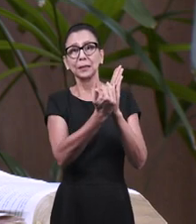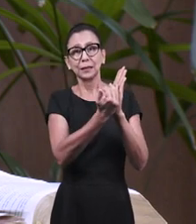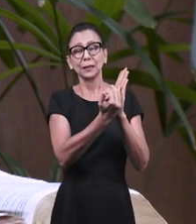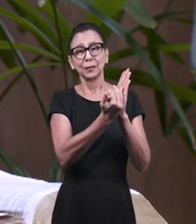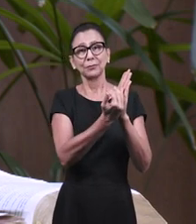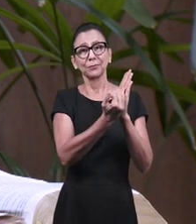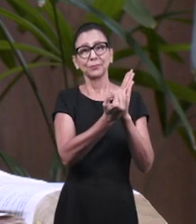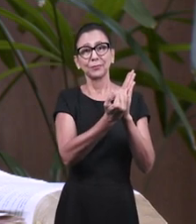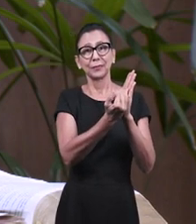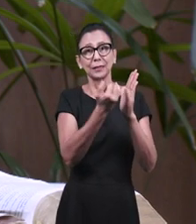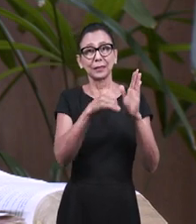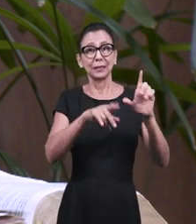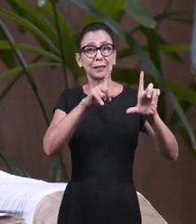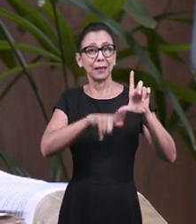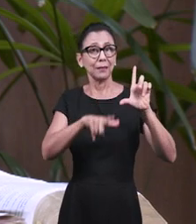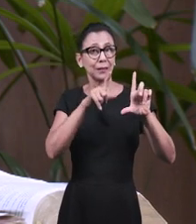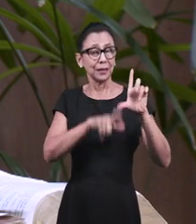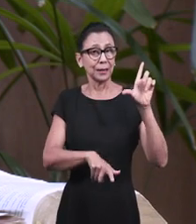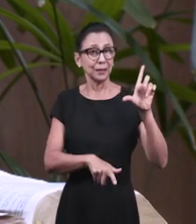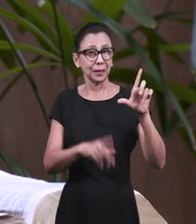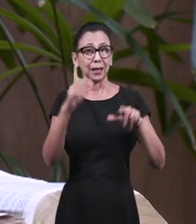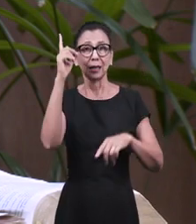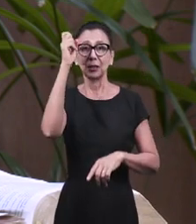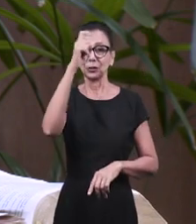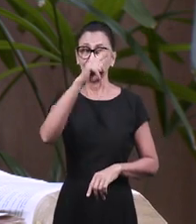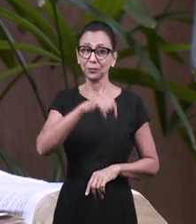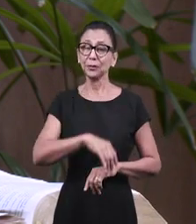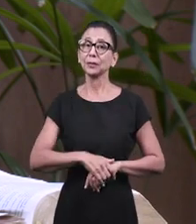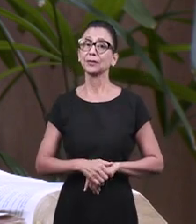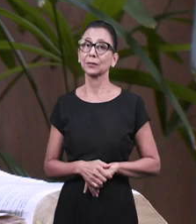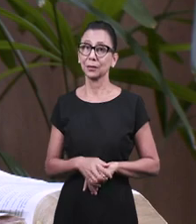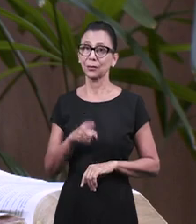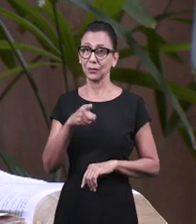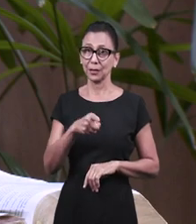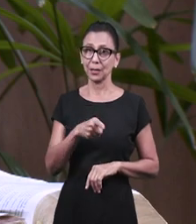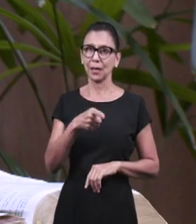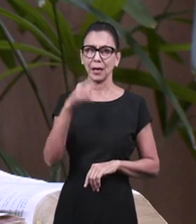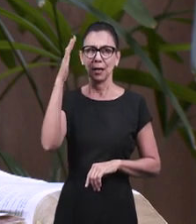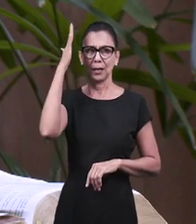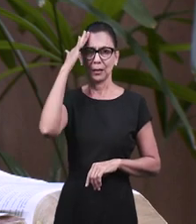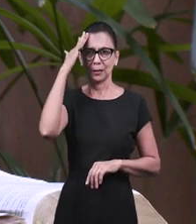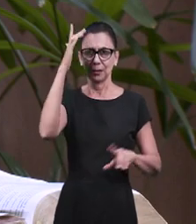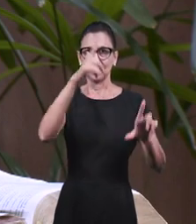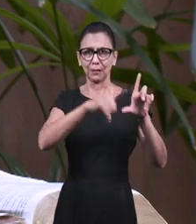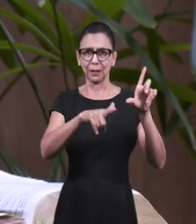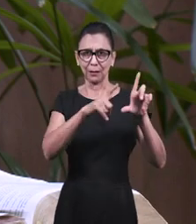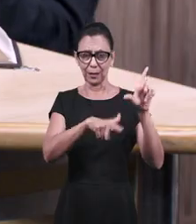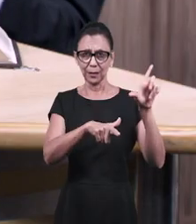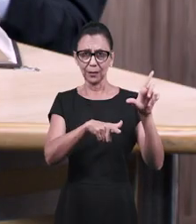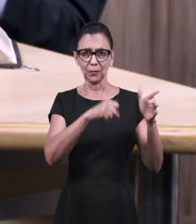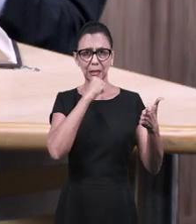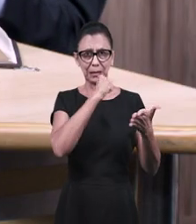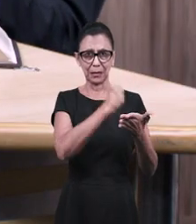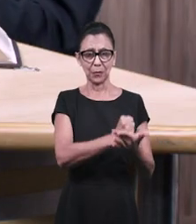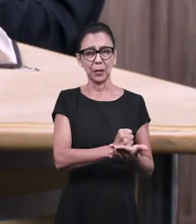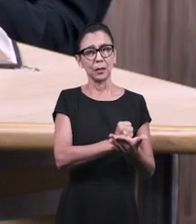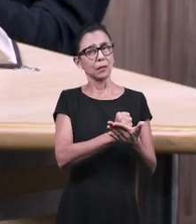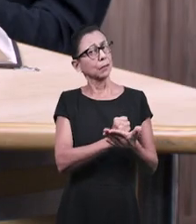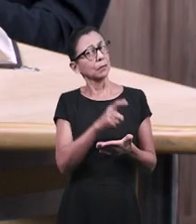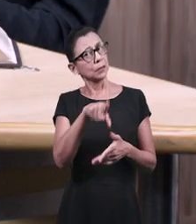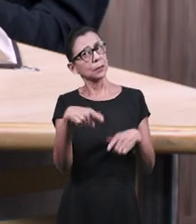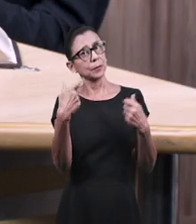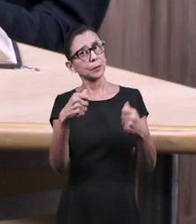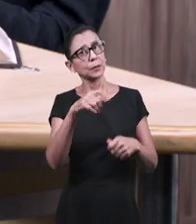letra. Mas aí, se você entender na letra, você vai ter que fazer sacrifício de animal também. Os demais elementos do culto vão ter que estar presentes. Vão ter